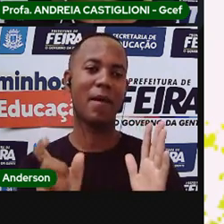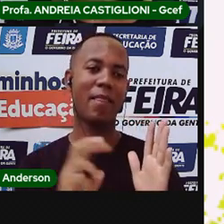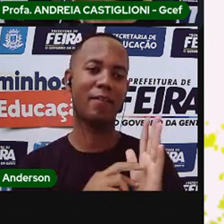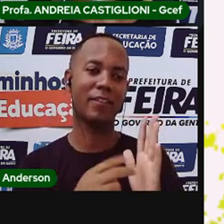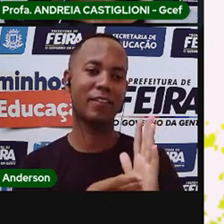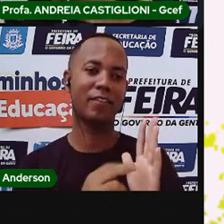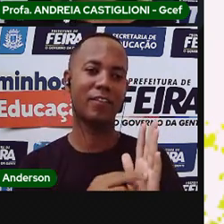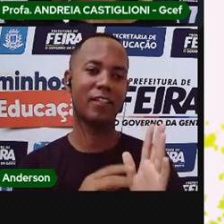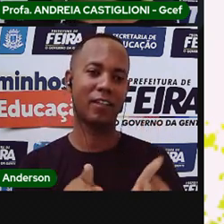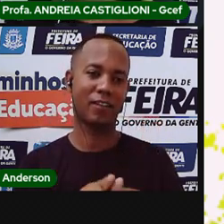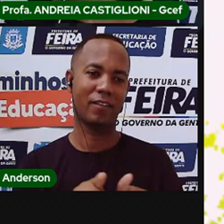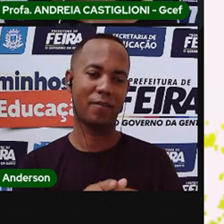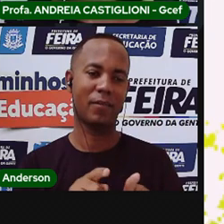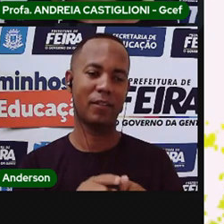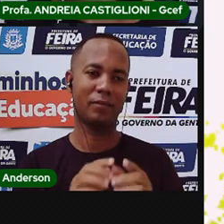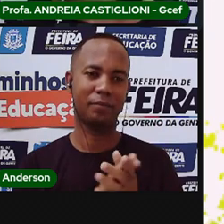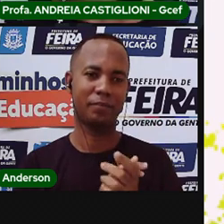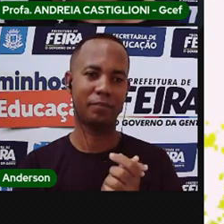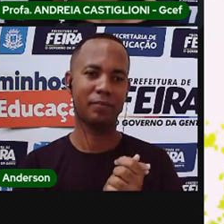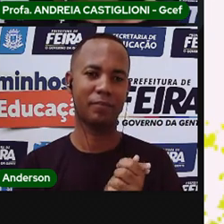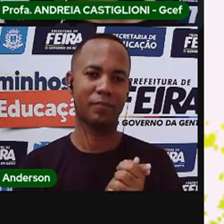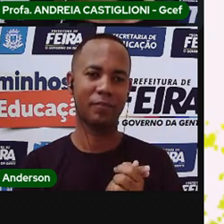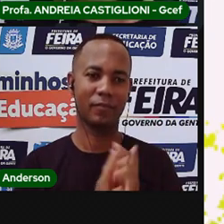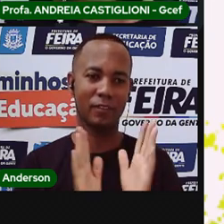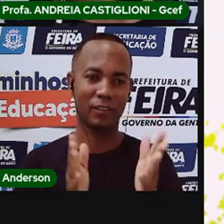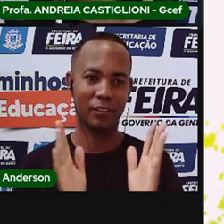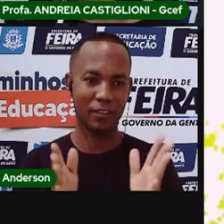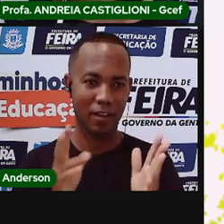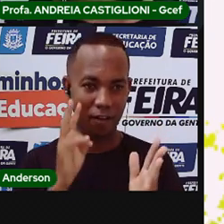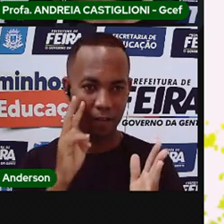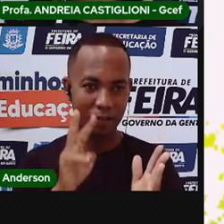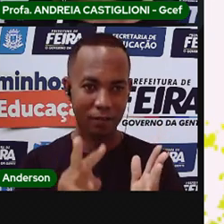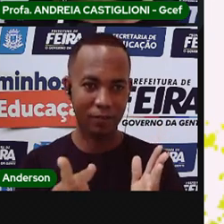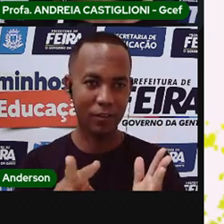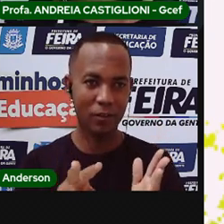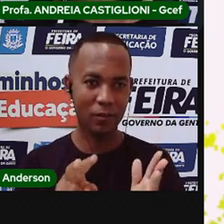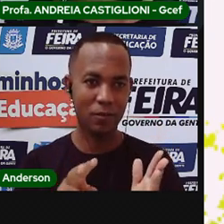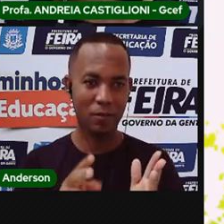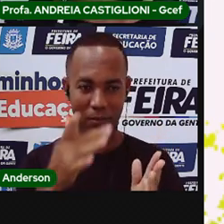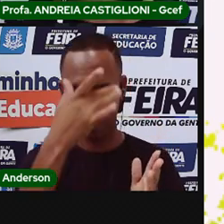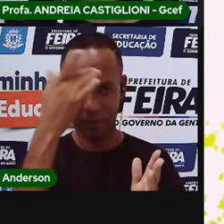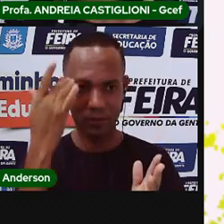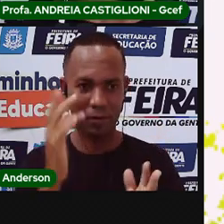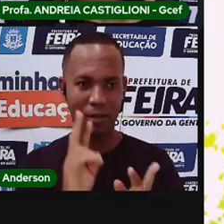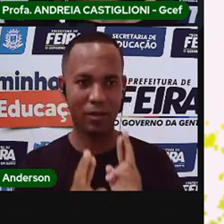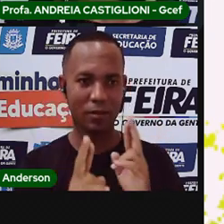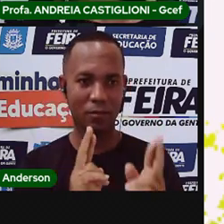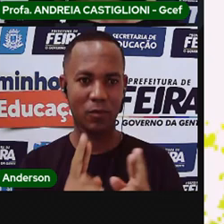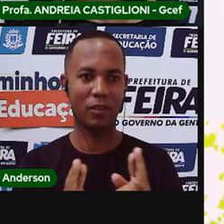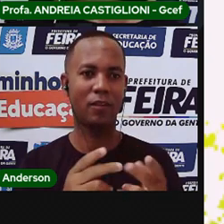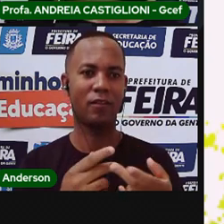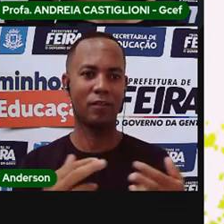Algumas pessoas já conseguiram acessar aí. Já estamos vendo que algumas pessoas responderam.